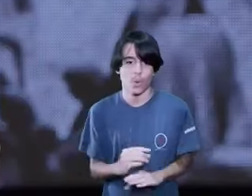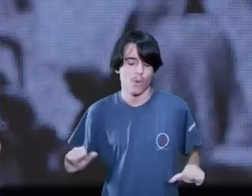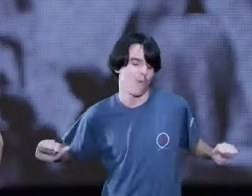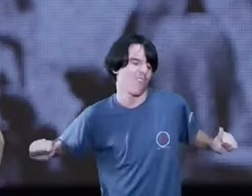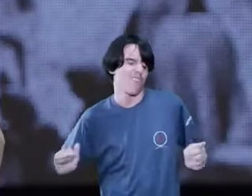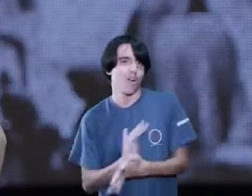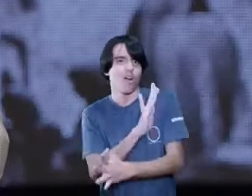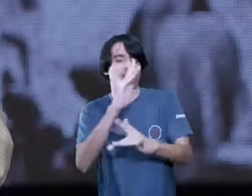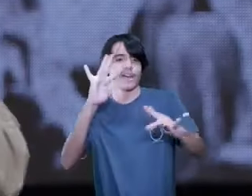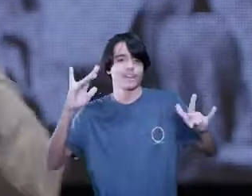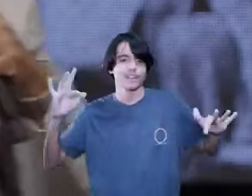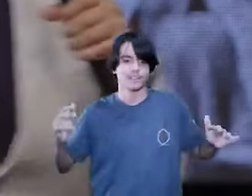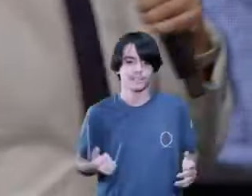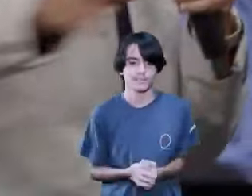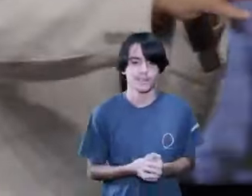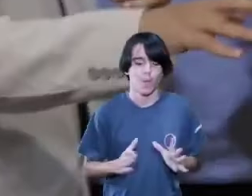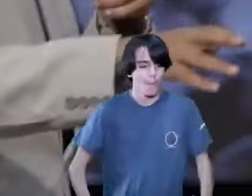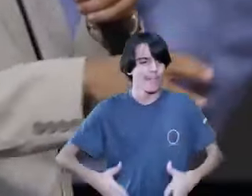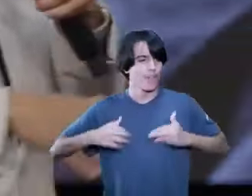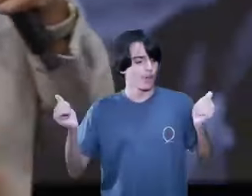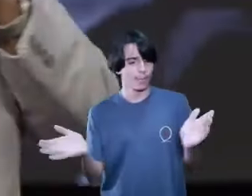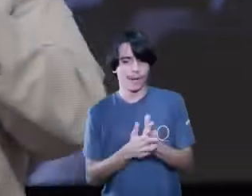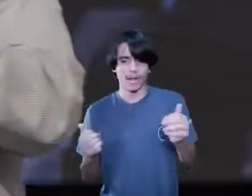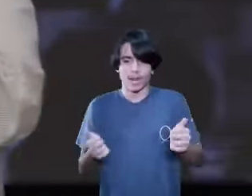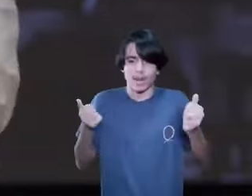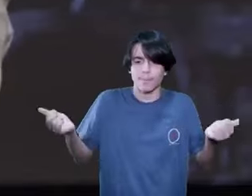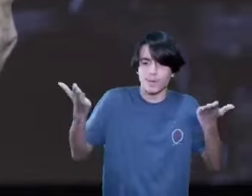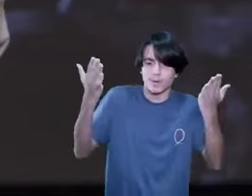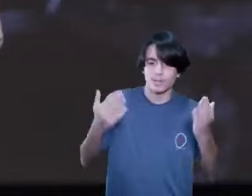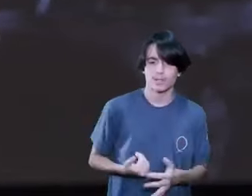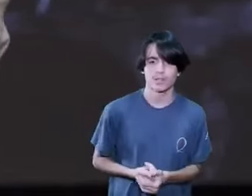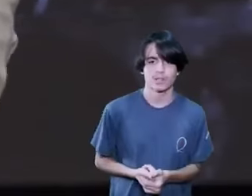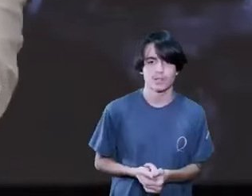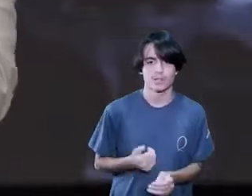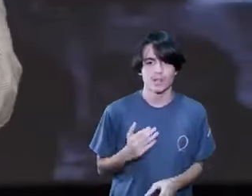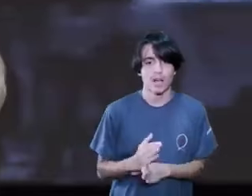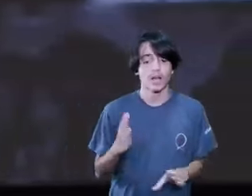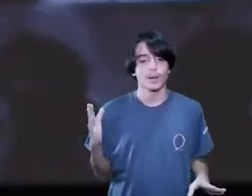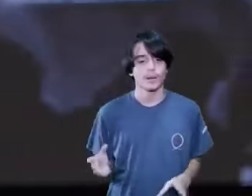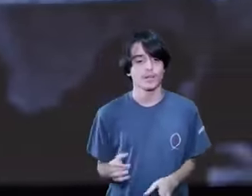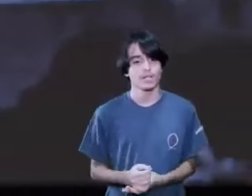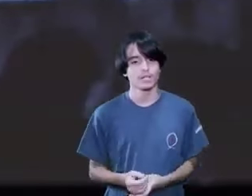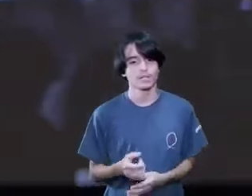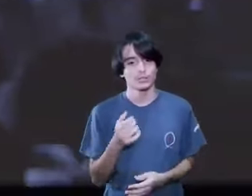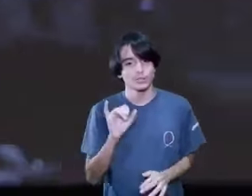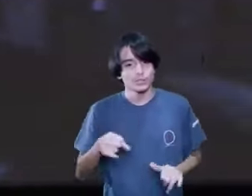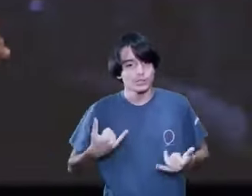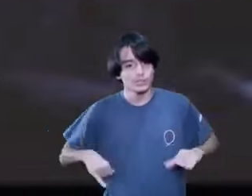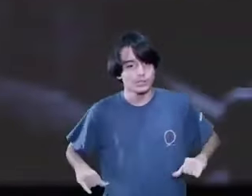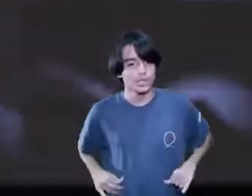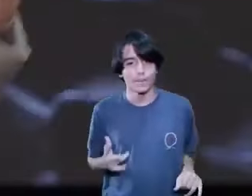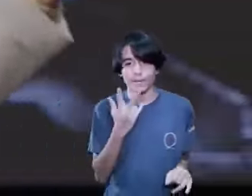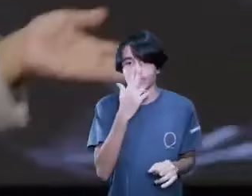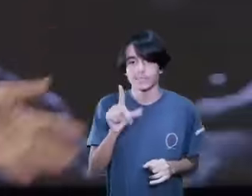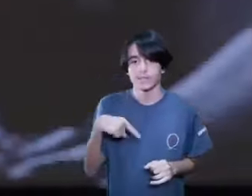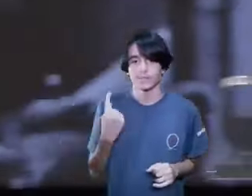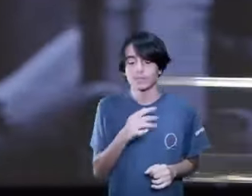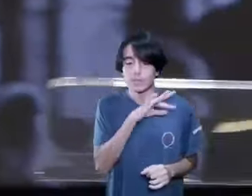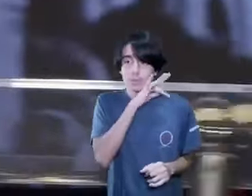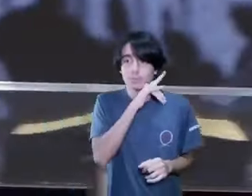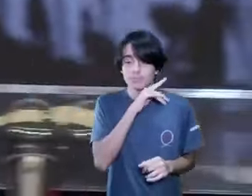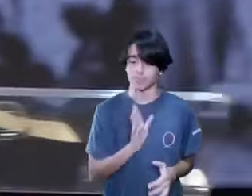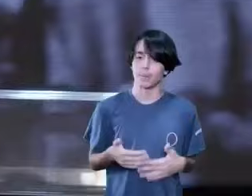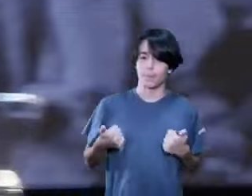glória, o melhor aleluia. E alguém ali dizendo, mas o irmão Jó, parece que depois que ficou ruim,